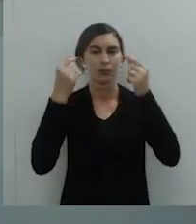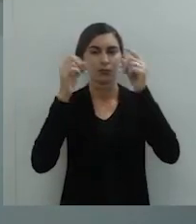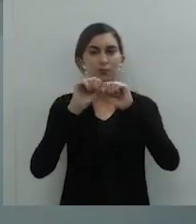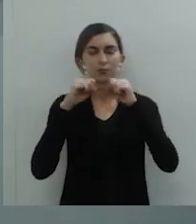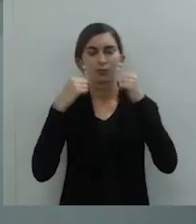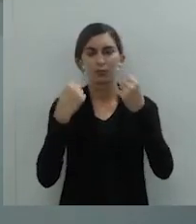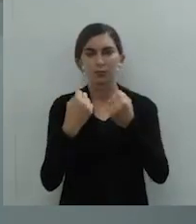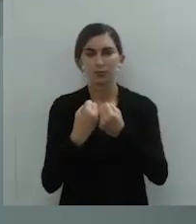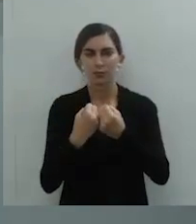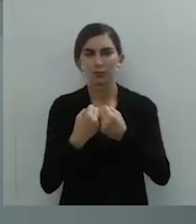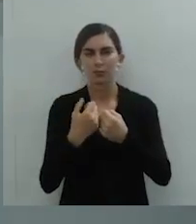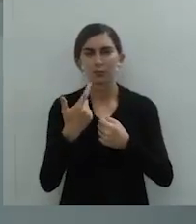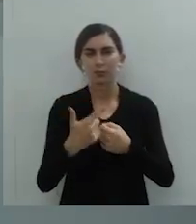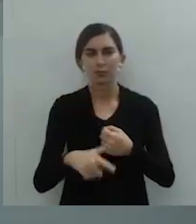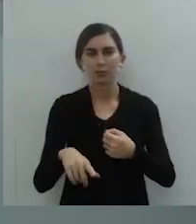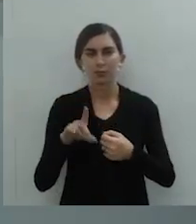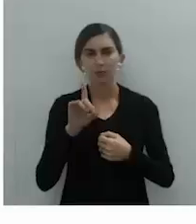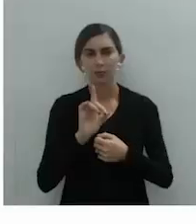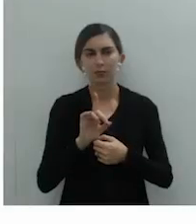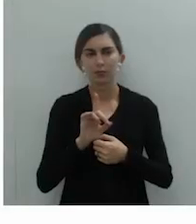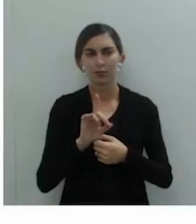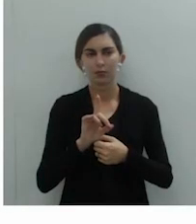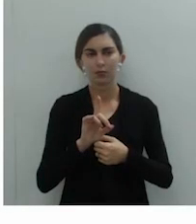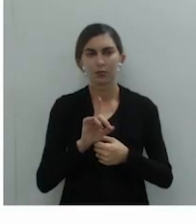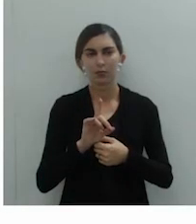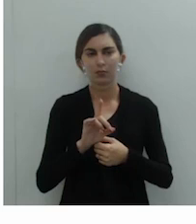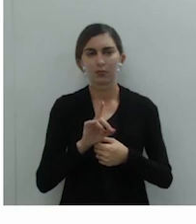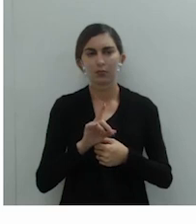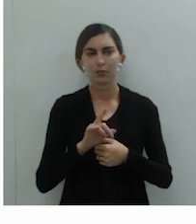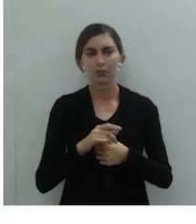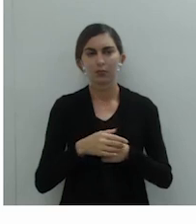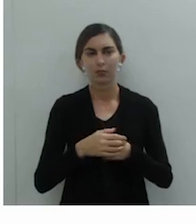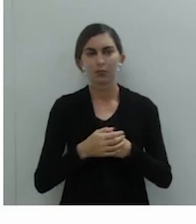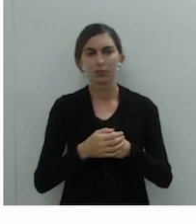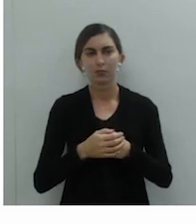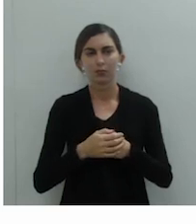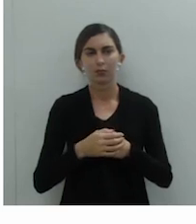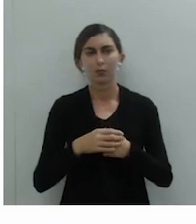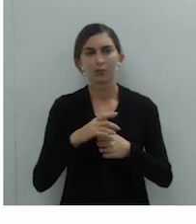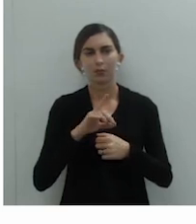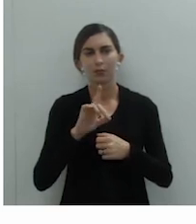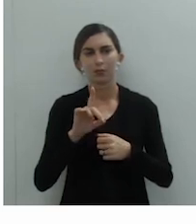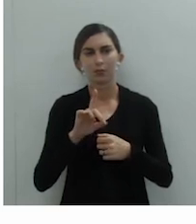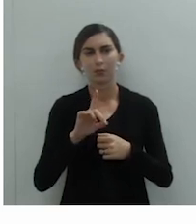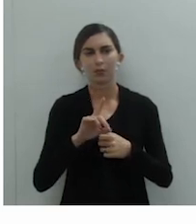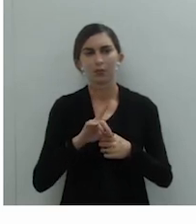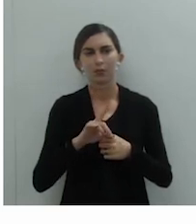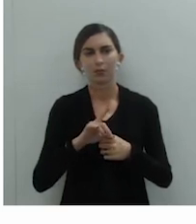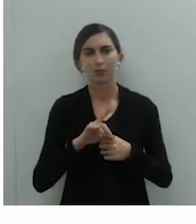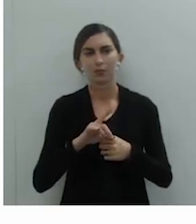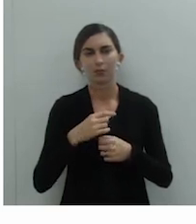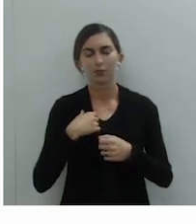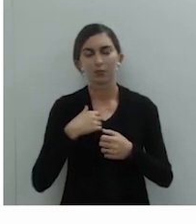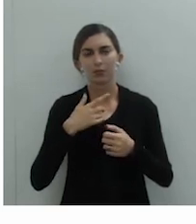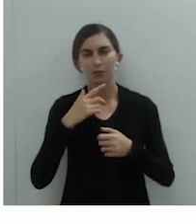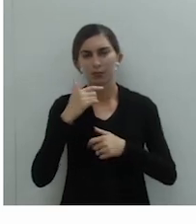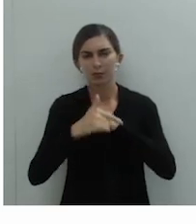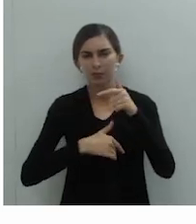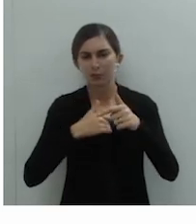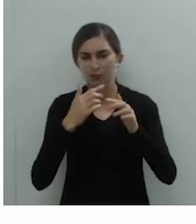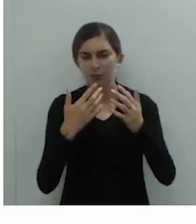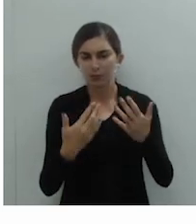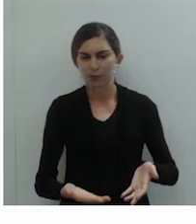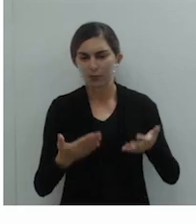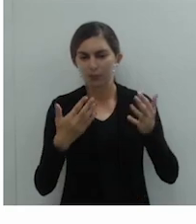sociedade. A letra D, por destinar os trabalhos mais penosos aos negros e mais leve aos índios, não.